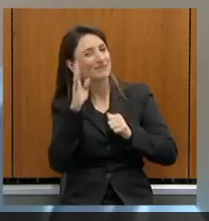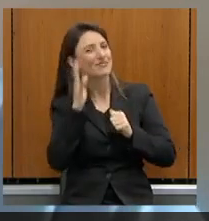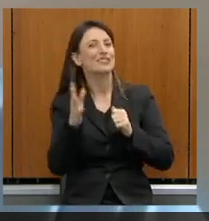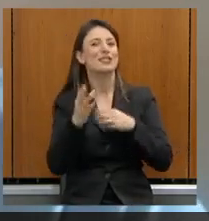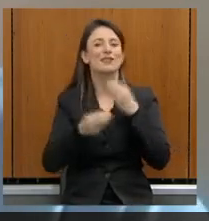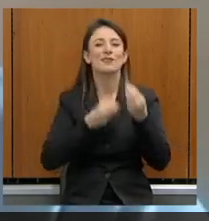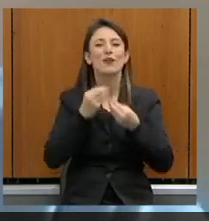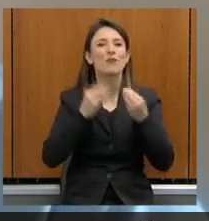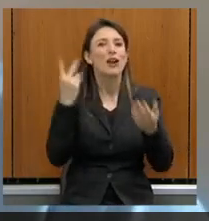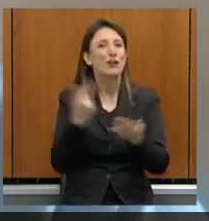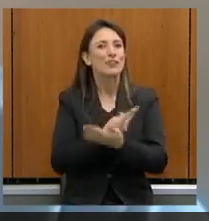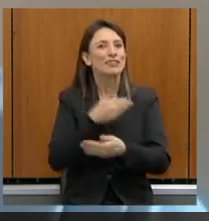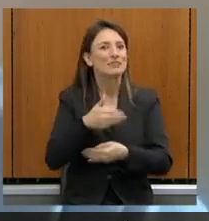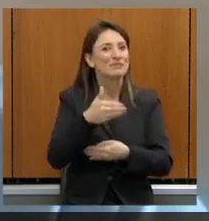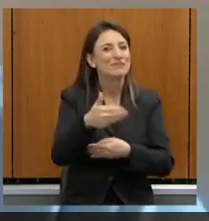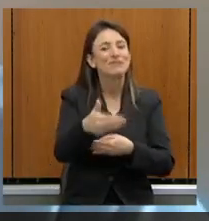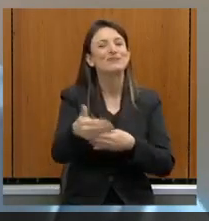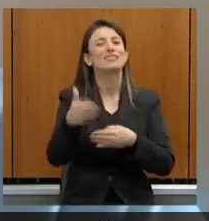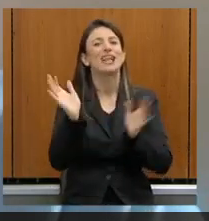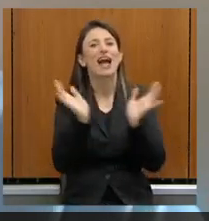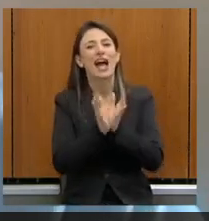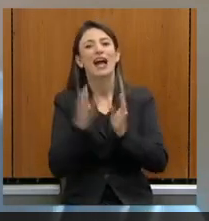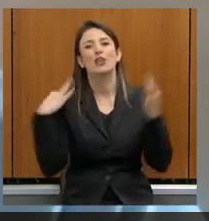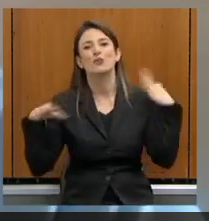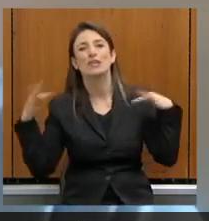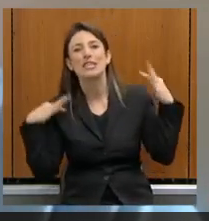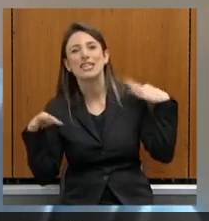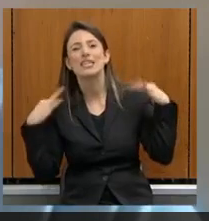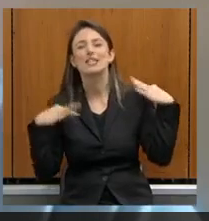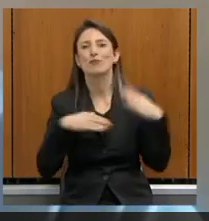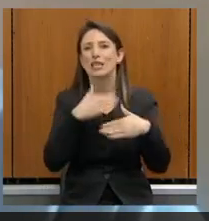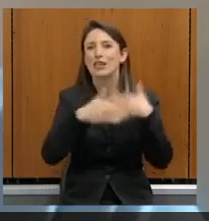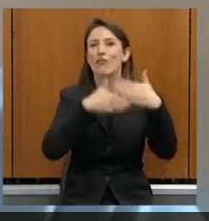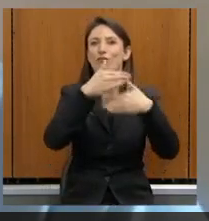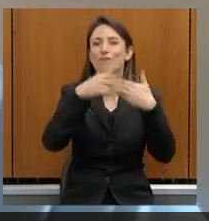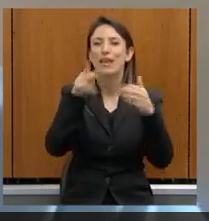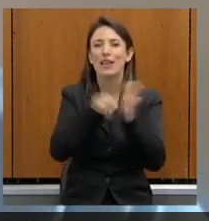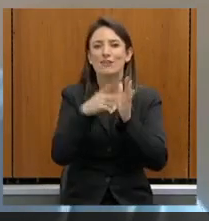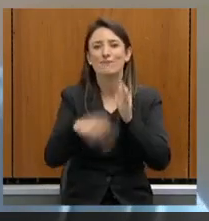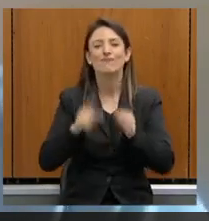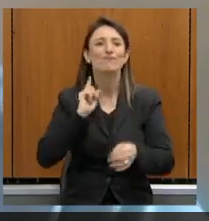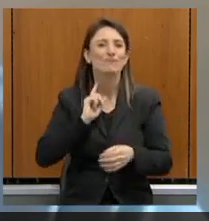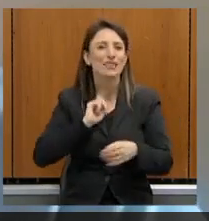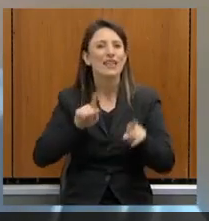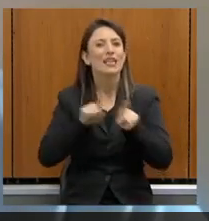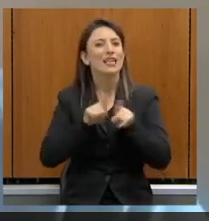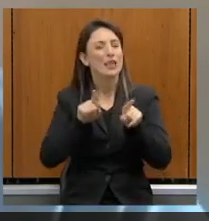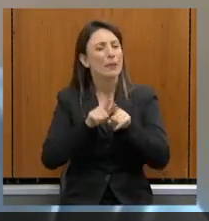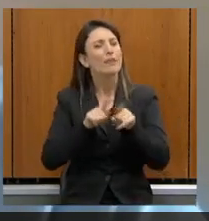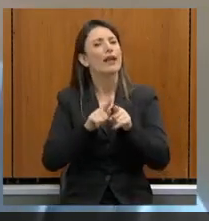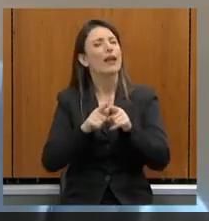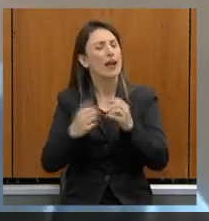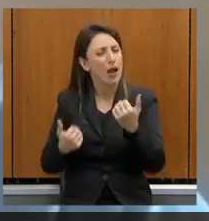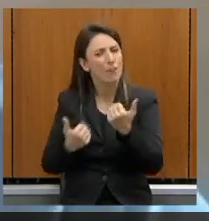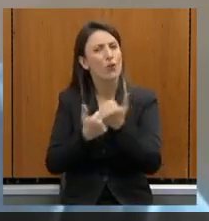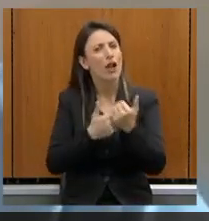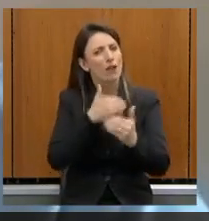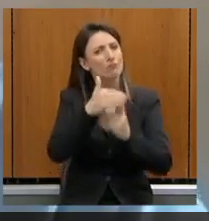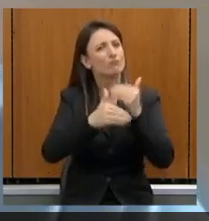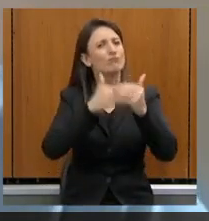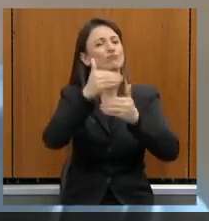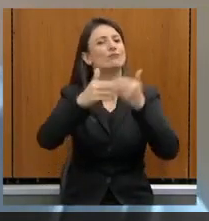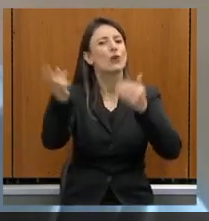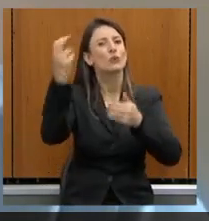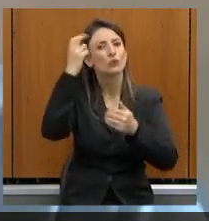garantia do desenvolvimento do nosso Estado, e também da sustentação da cultura, seja pela